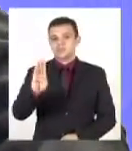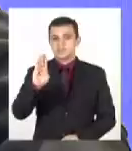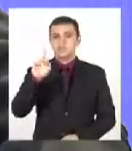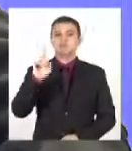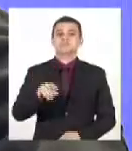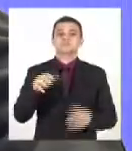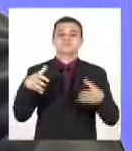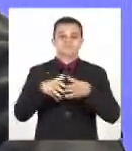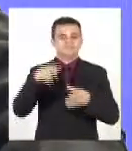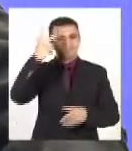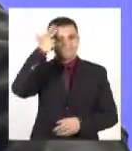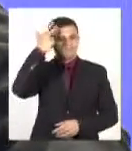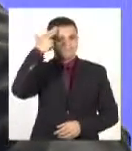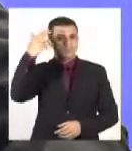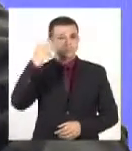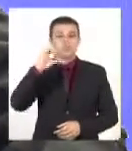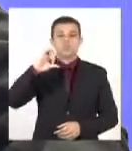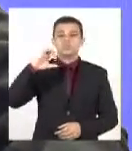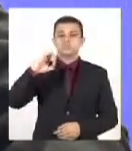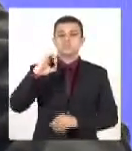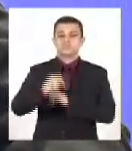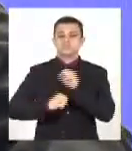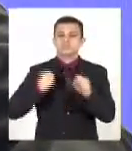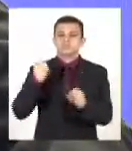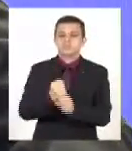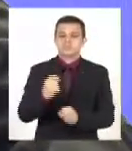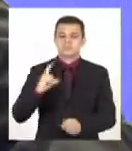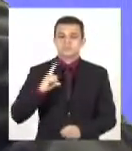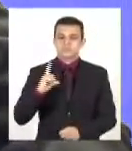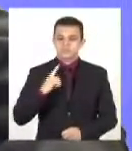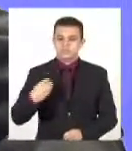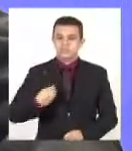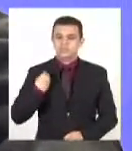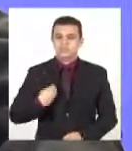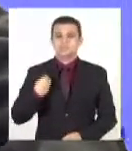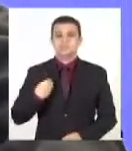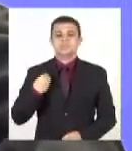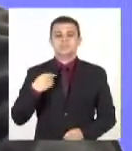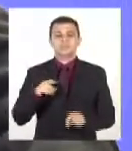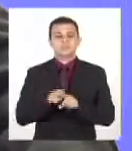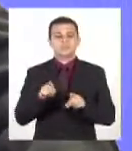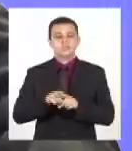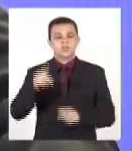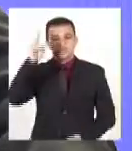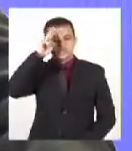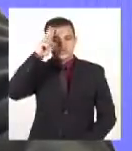de 90 anos aí de existência, 93 anos, e uma história firme